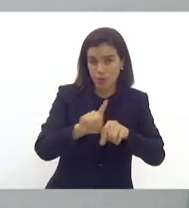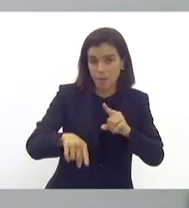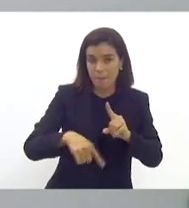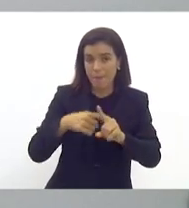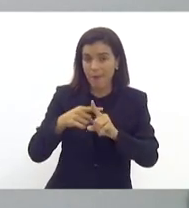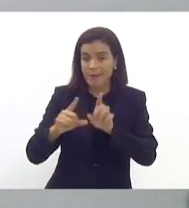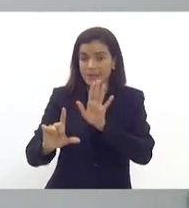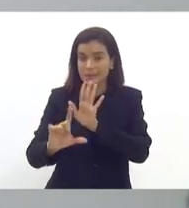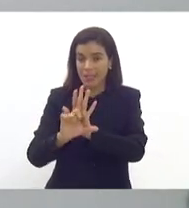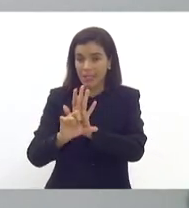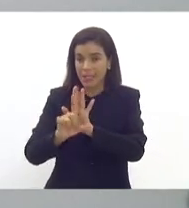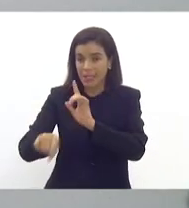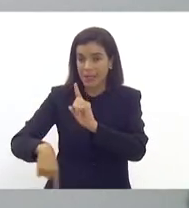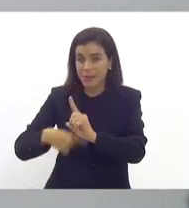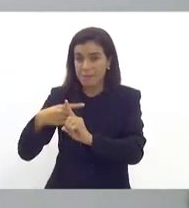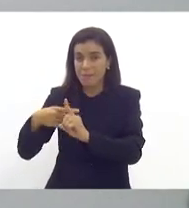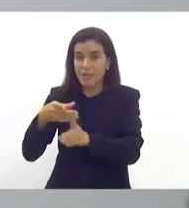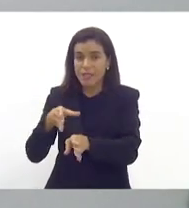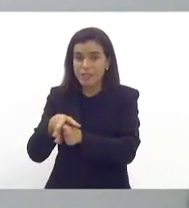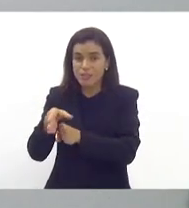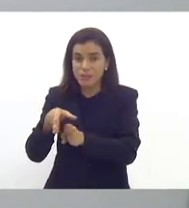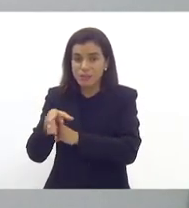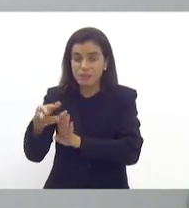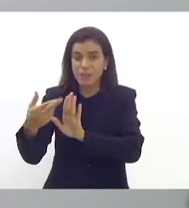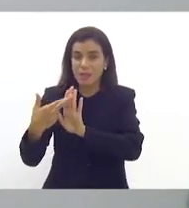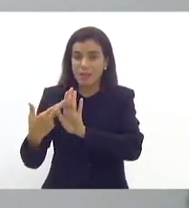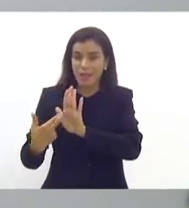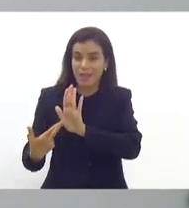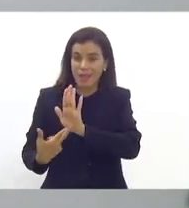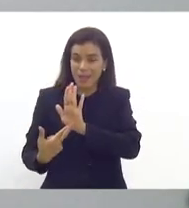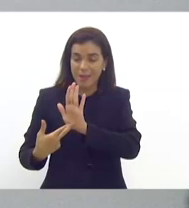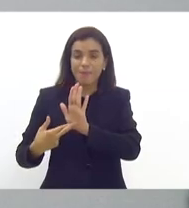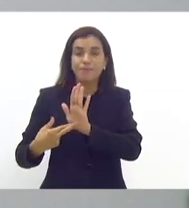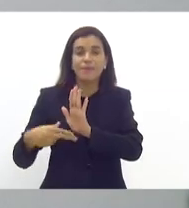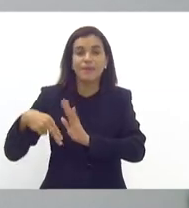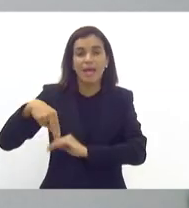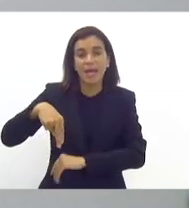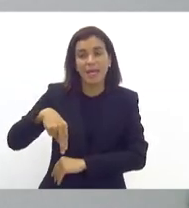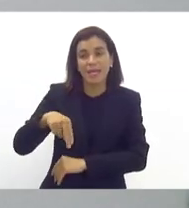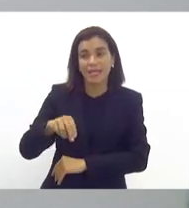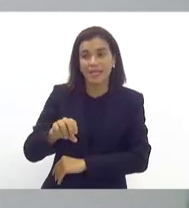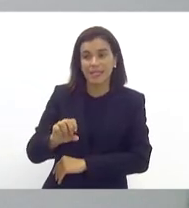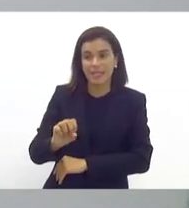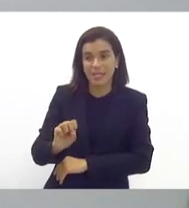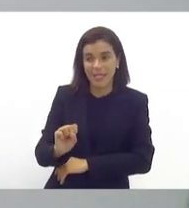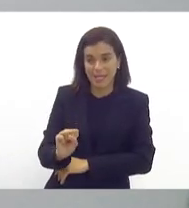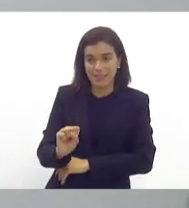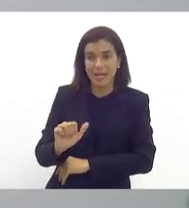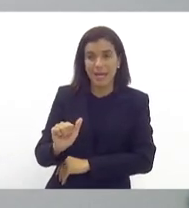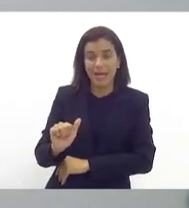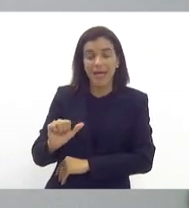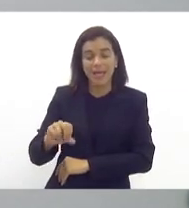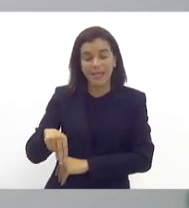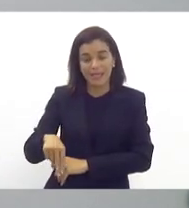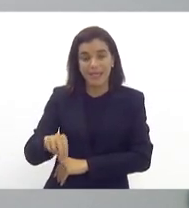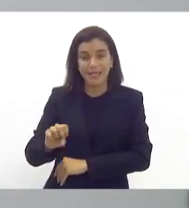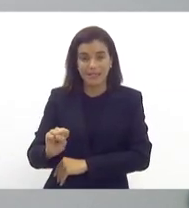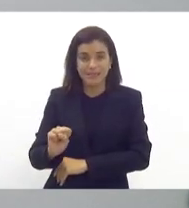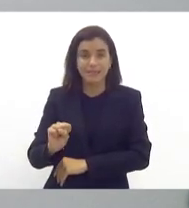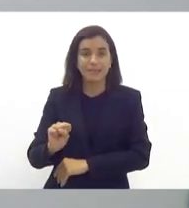e até normativo regulamentar a NS ela tem uma resolução recente